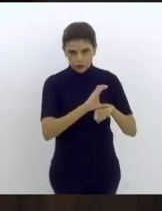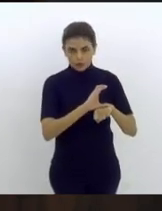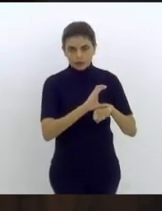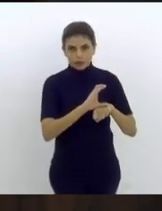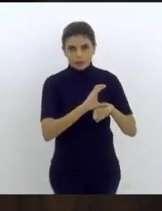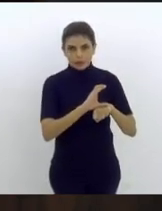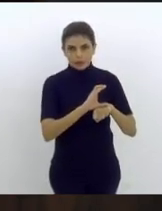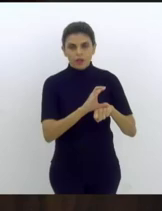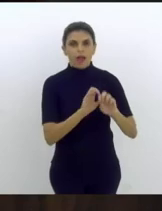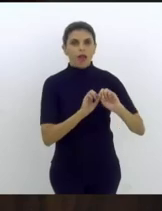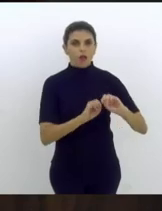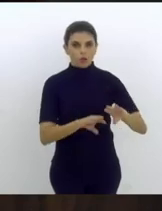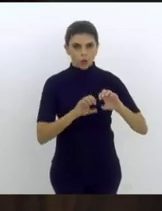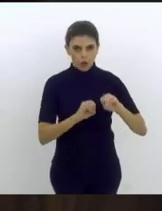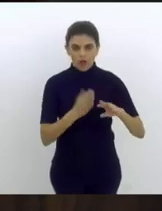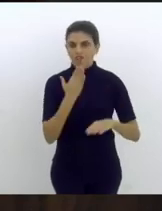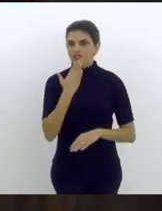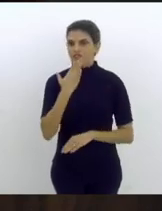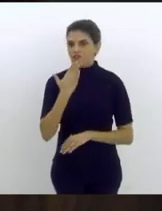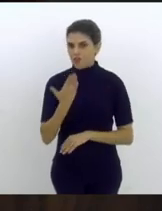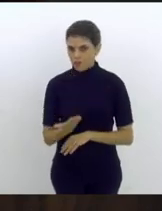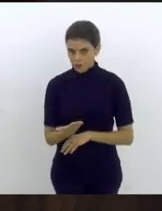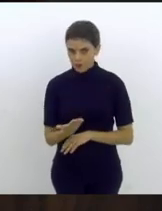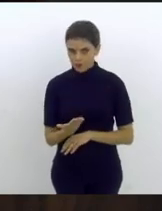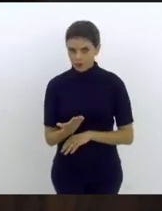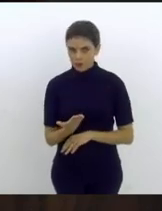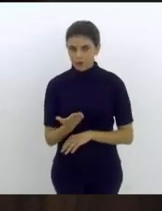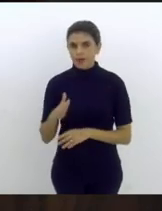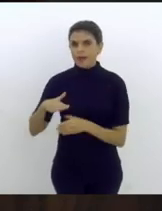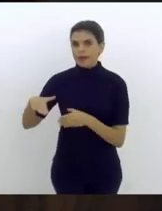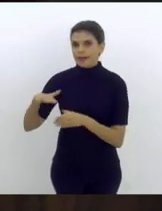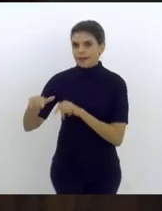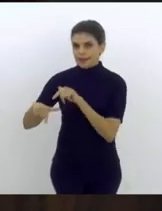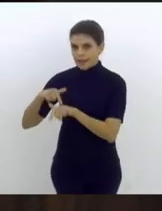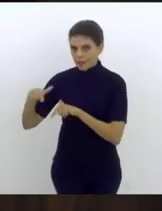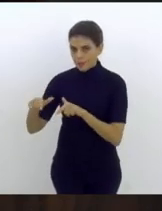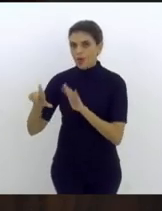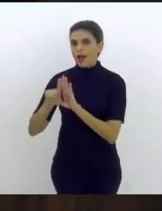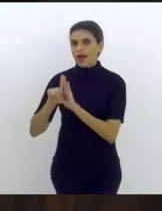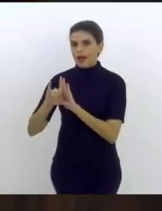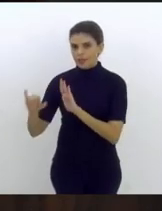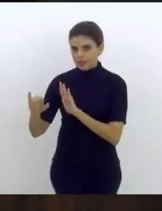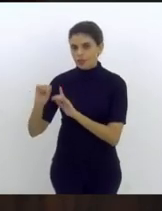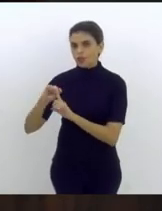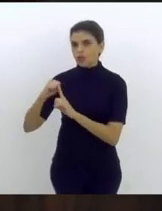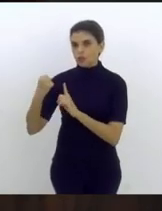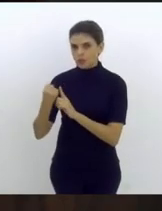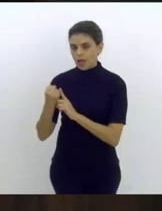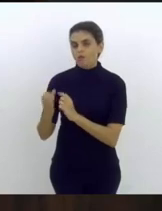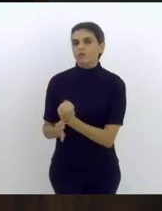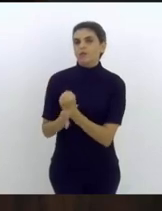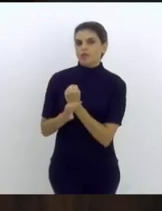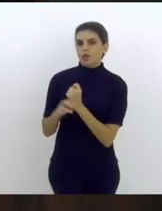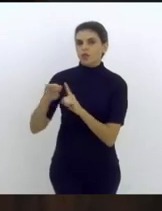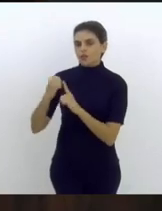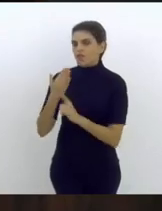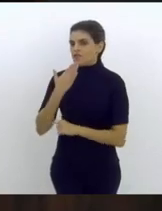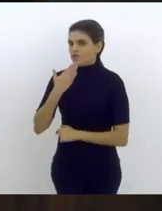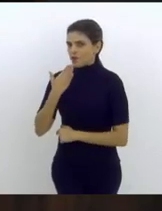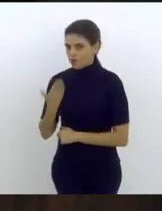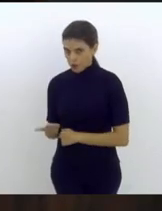de educação favorável de trabalho legislação social e Seguridade Social